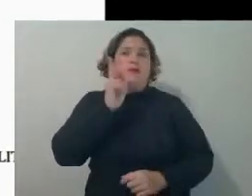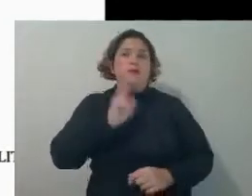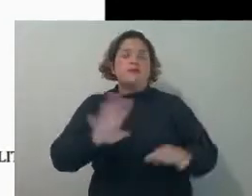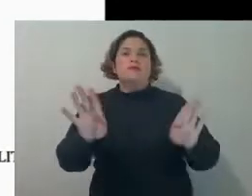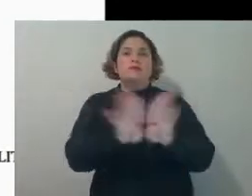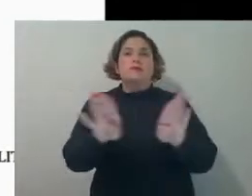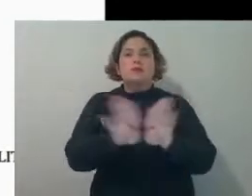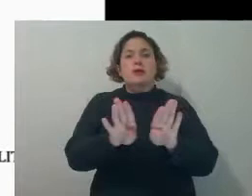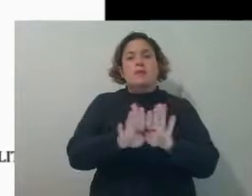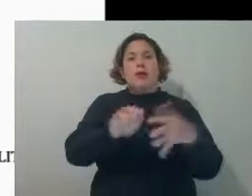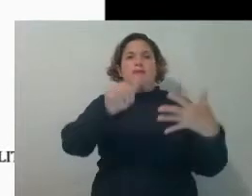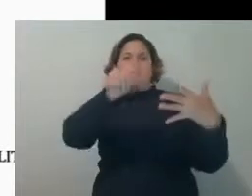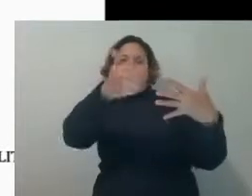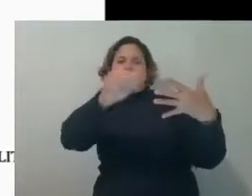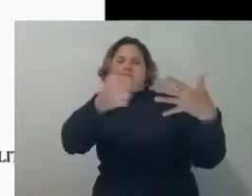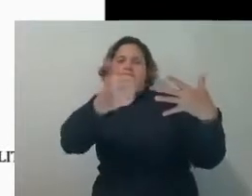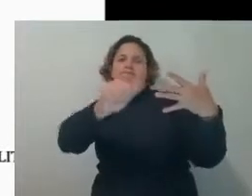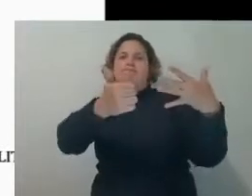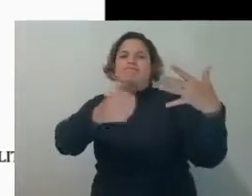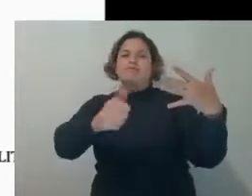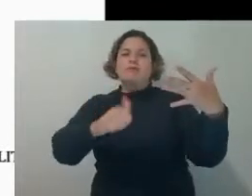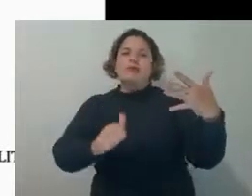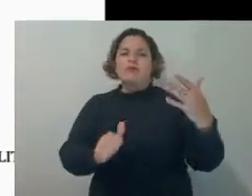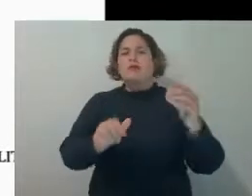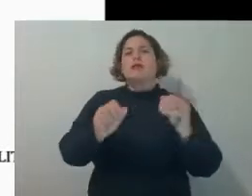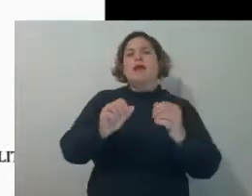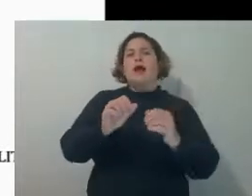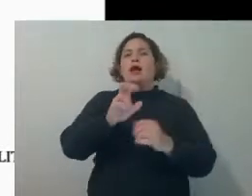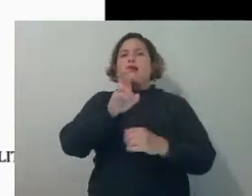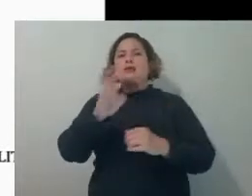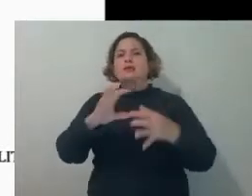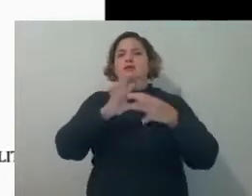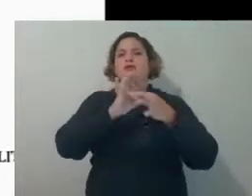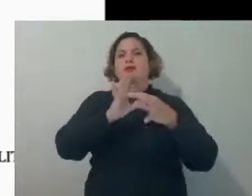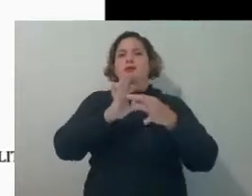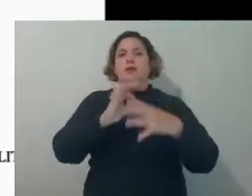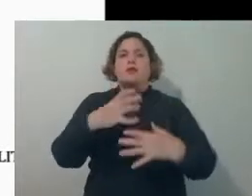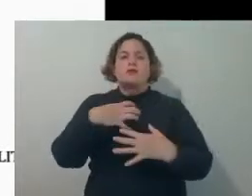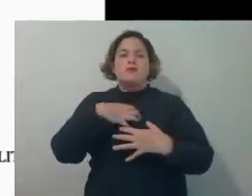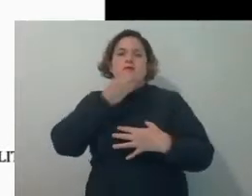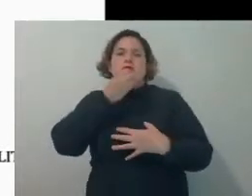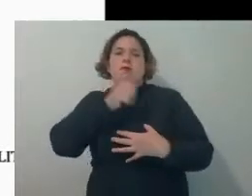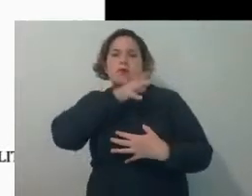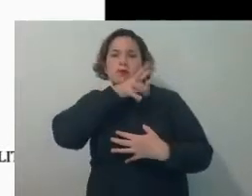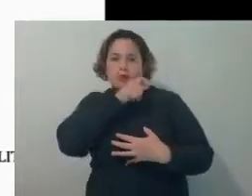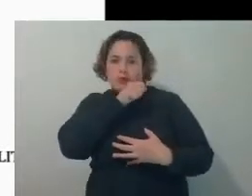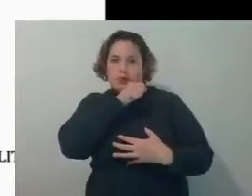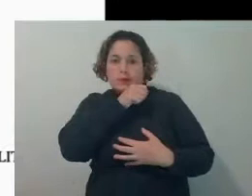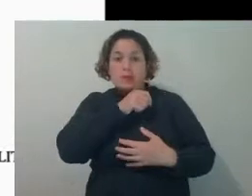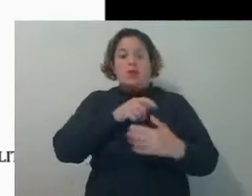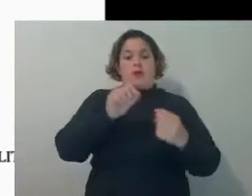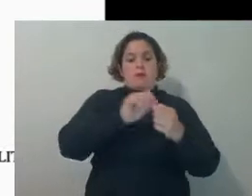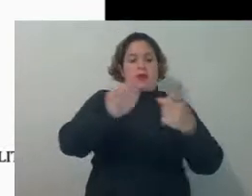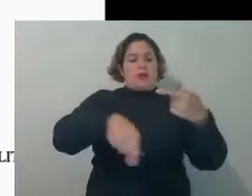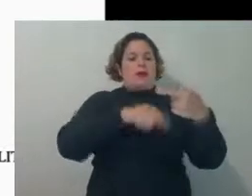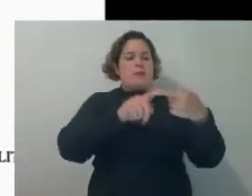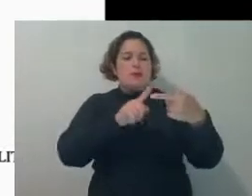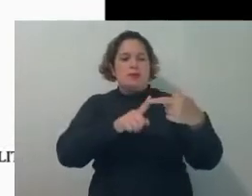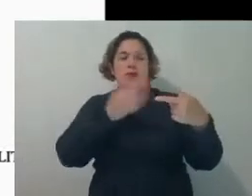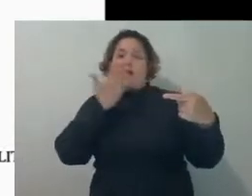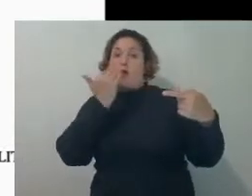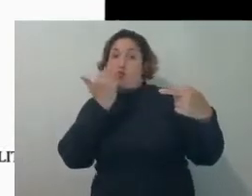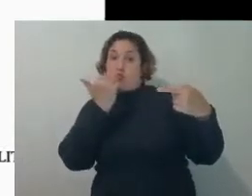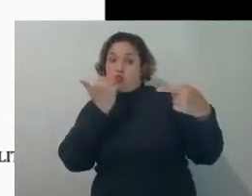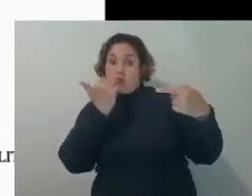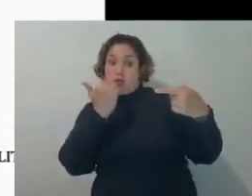e avaliando as 5 liberdades do bem-estar animal, que são liberdade nutricional, que o animal